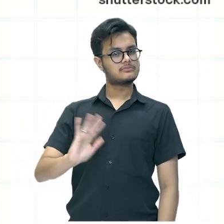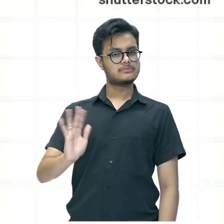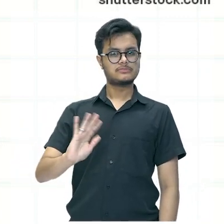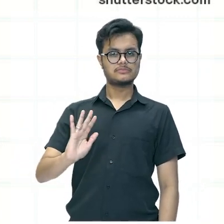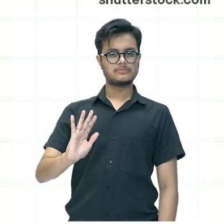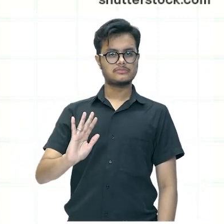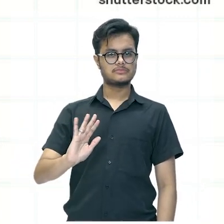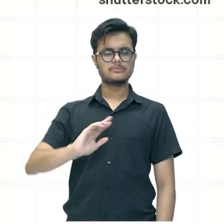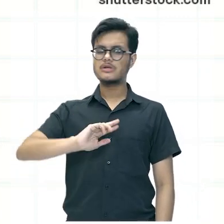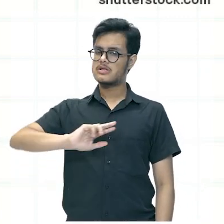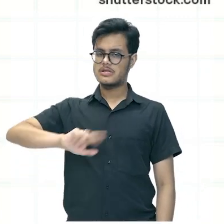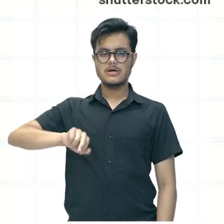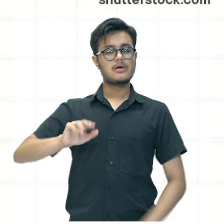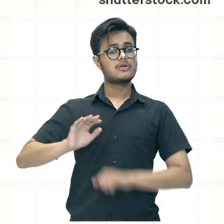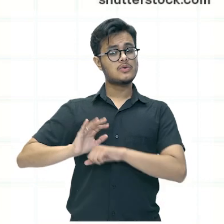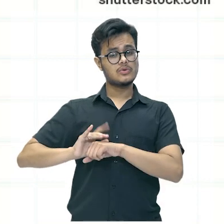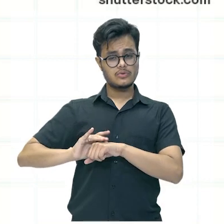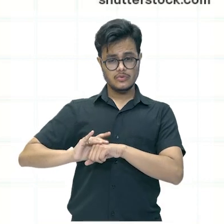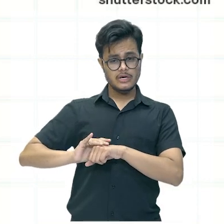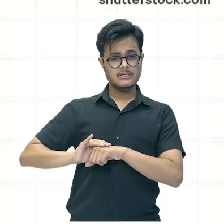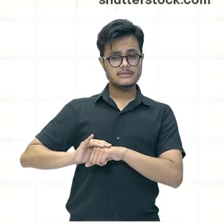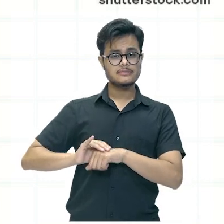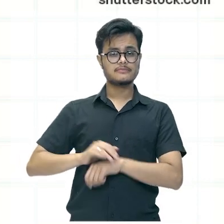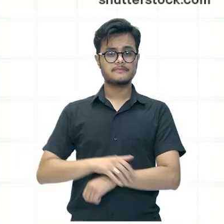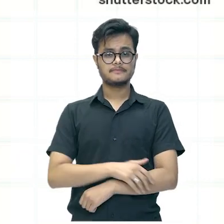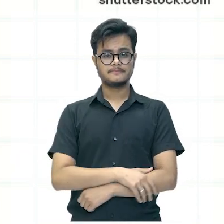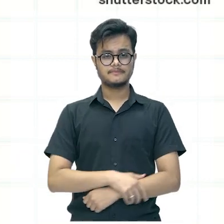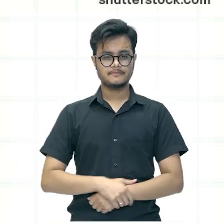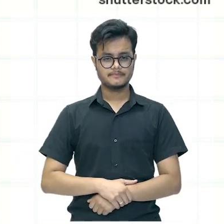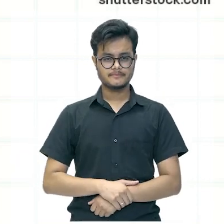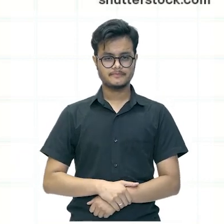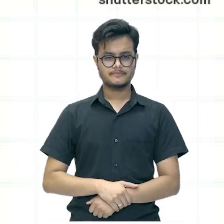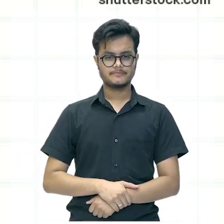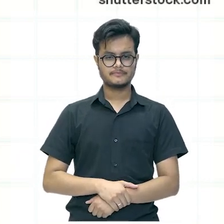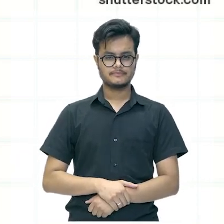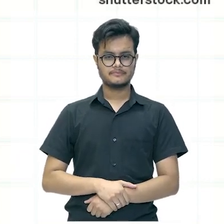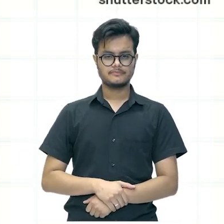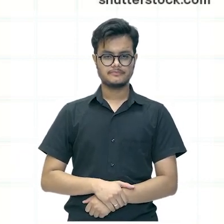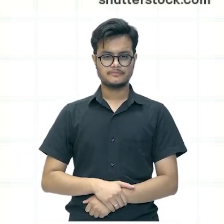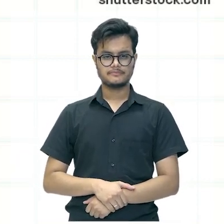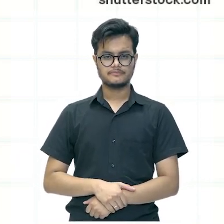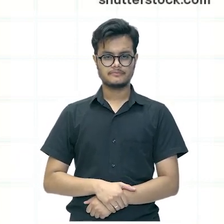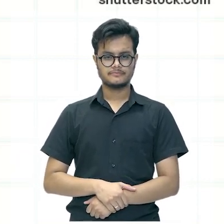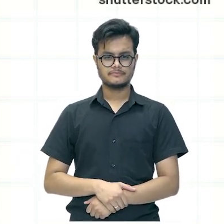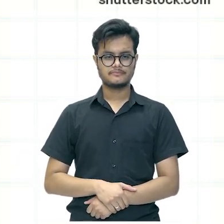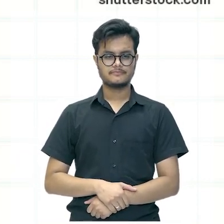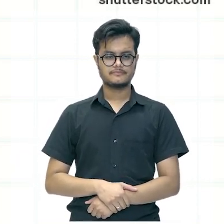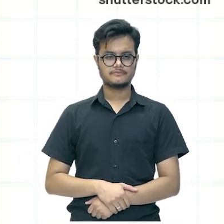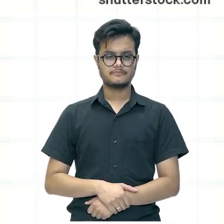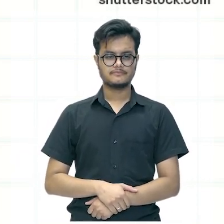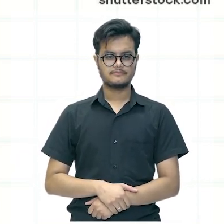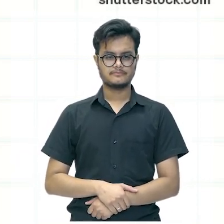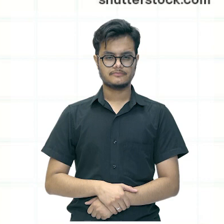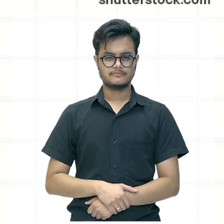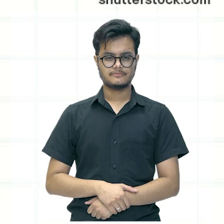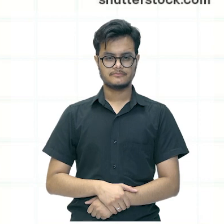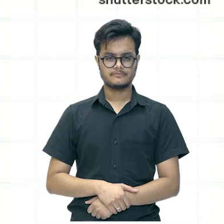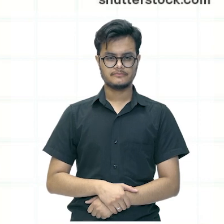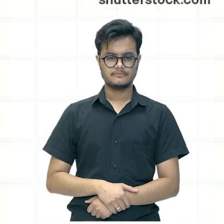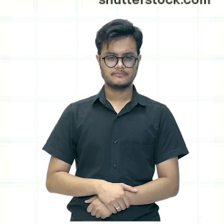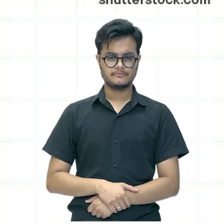mente, a pessoa não tem força, né? Então, não é nada a ver com isso, tá? Or something that can